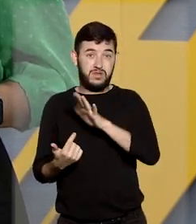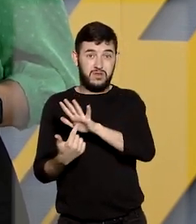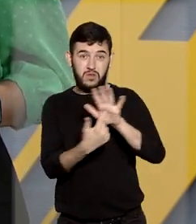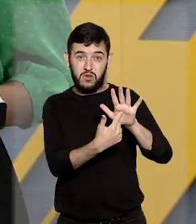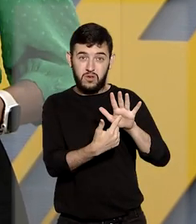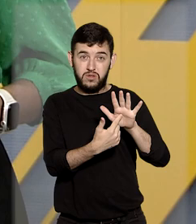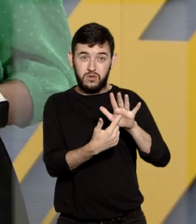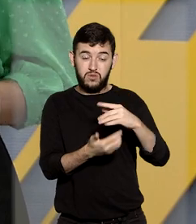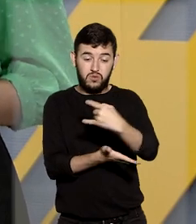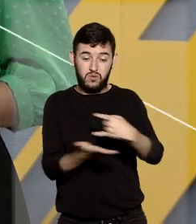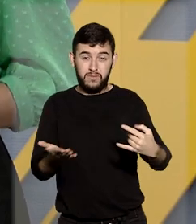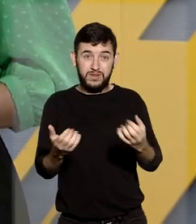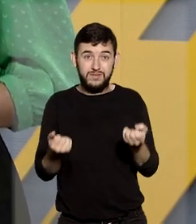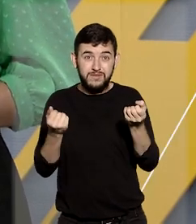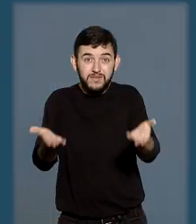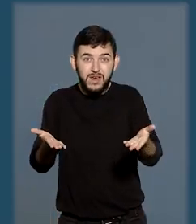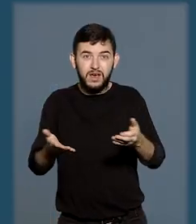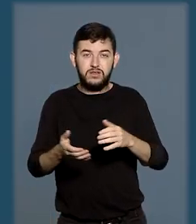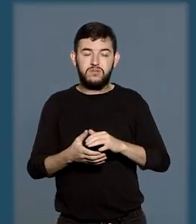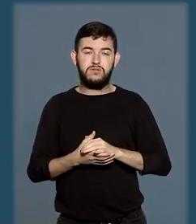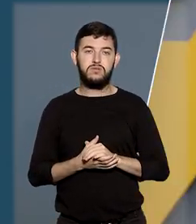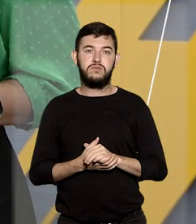foi de fato enviado.